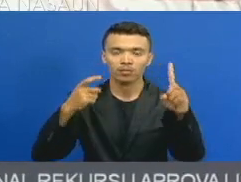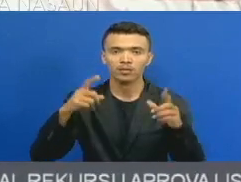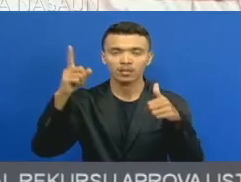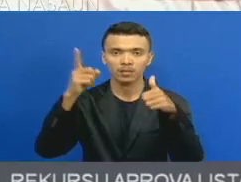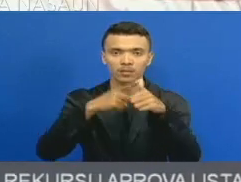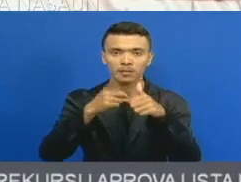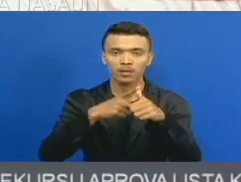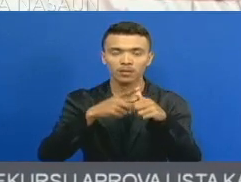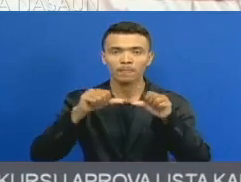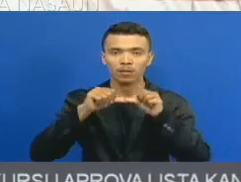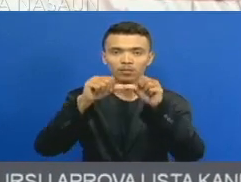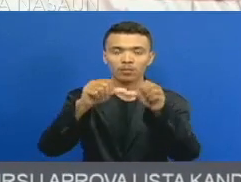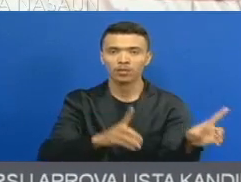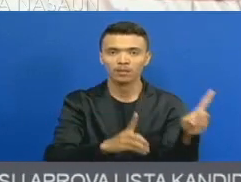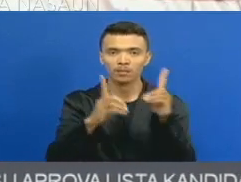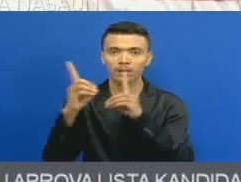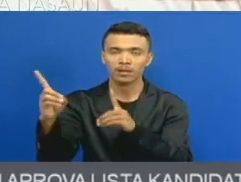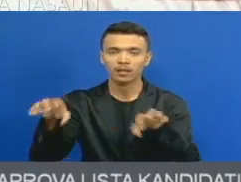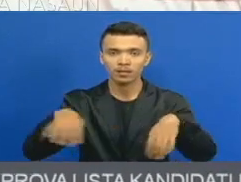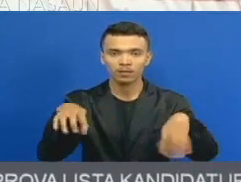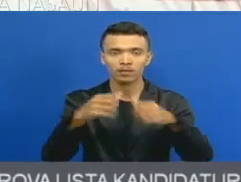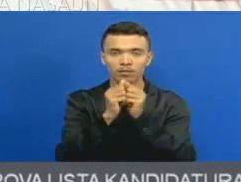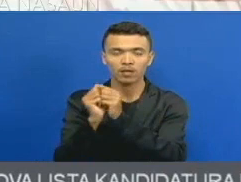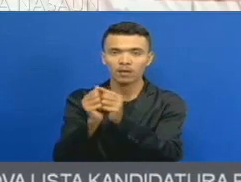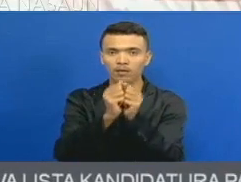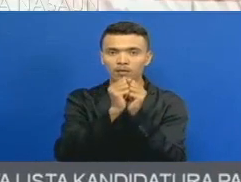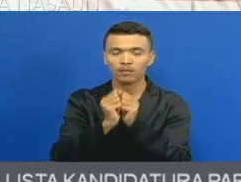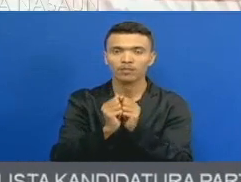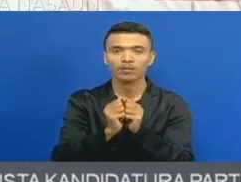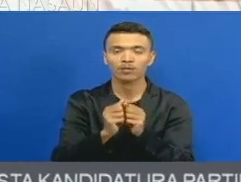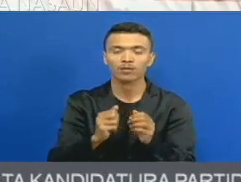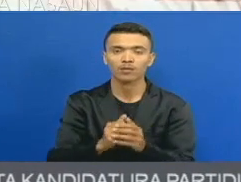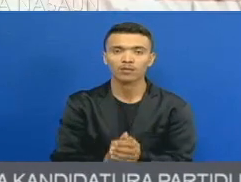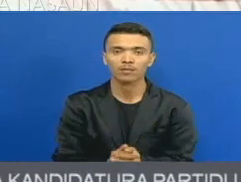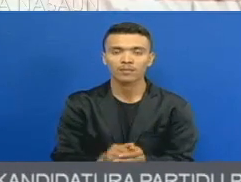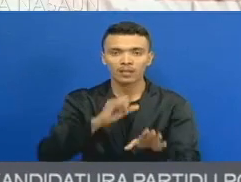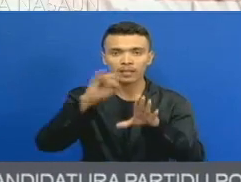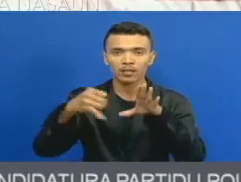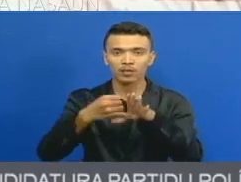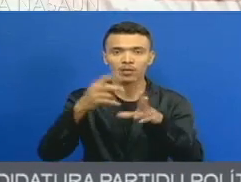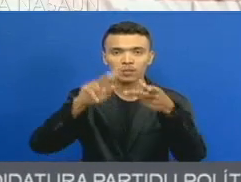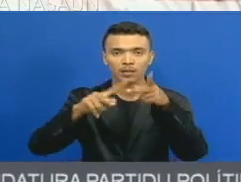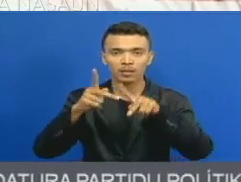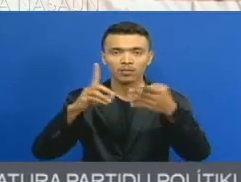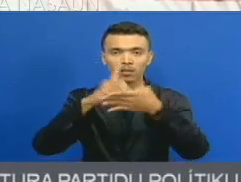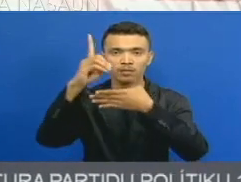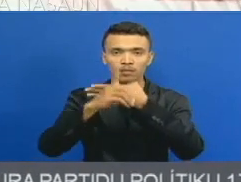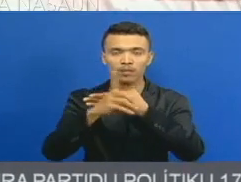ida continua estabelece no amete in cooperação bilateral no multilateral inclui parceiro de desenvolvimento